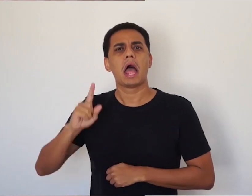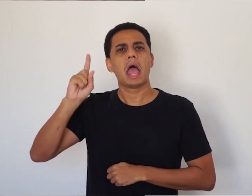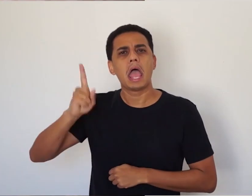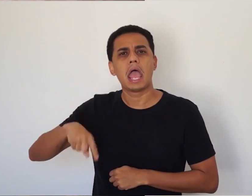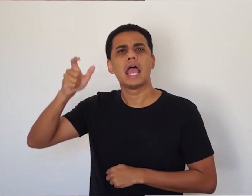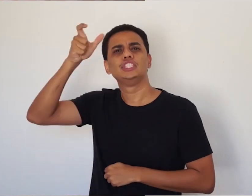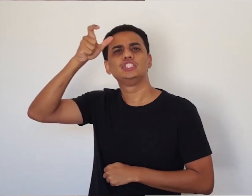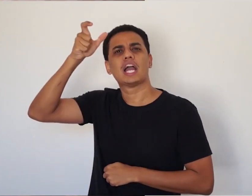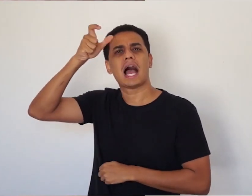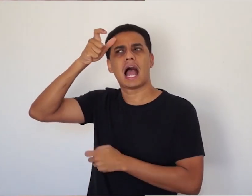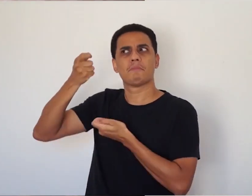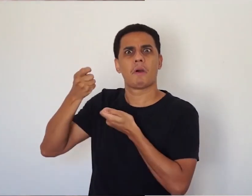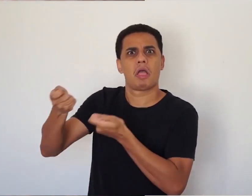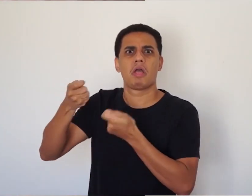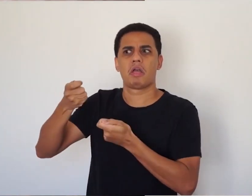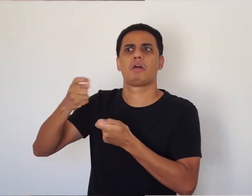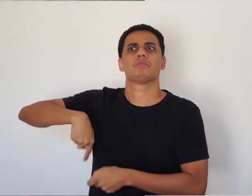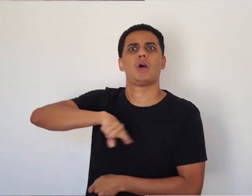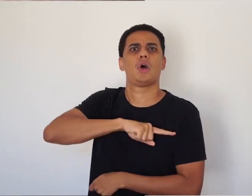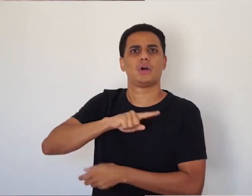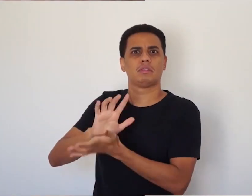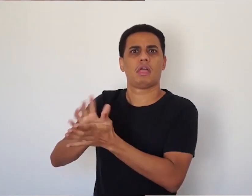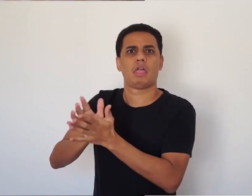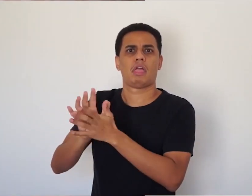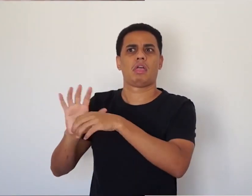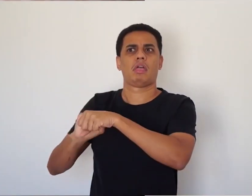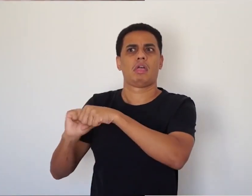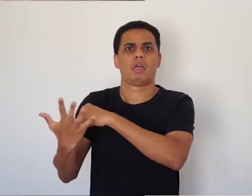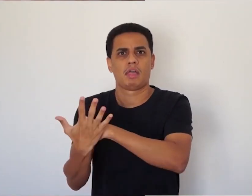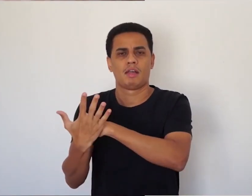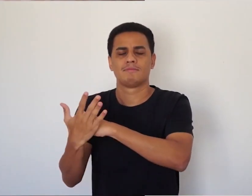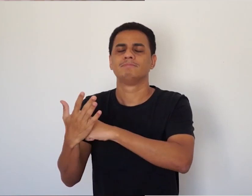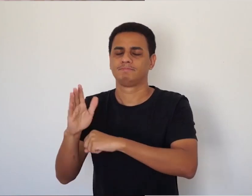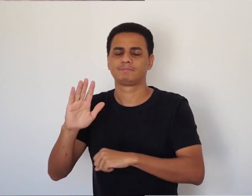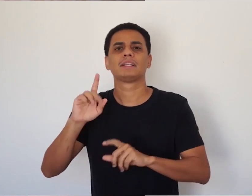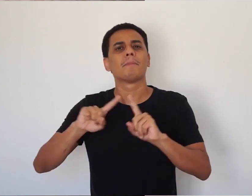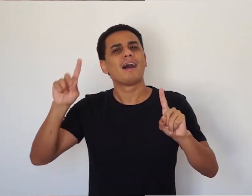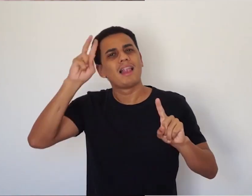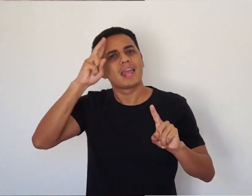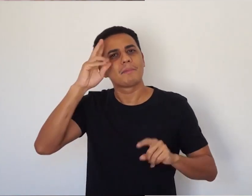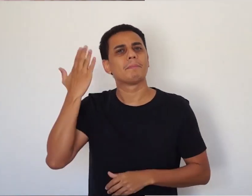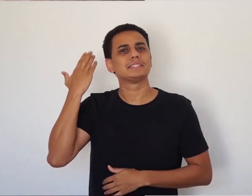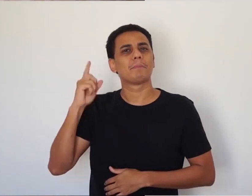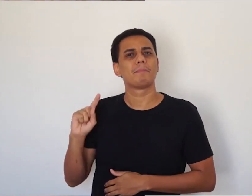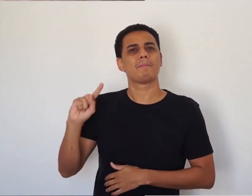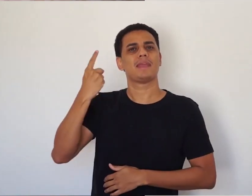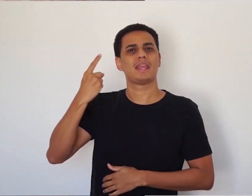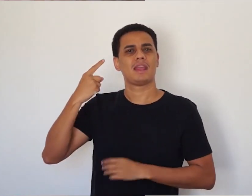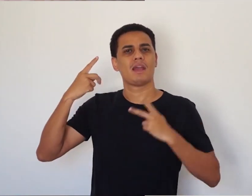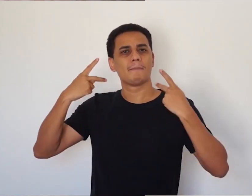atribuir essa pandemia a uma ação diabólica, não é? Eu queria dizer para você que lá na primeira mensagem